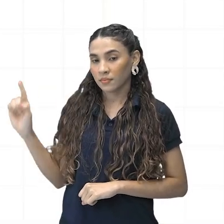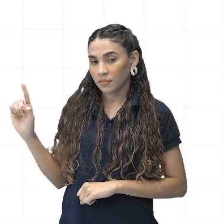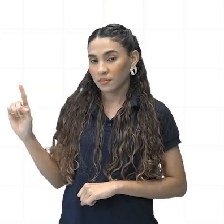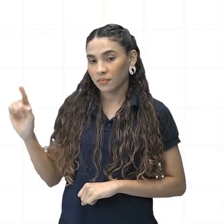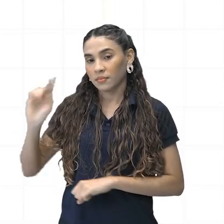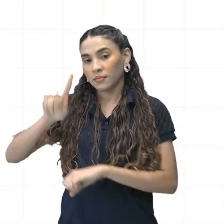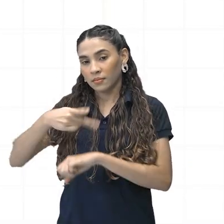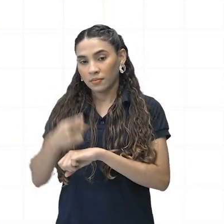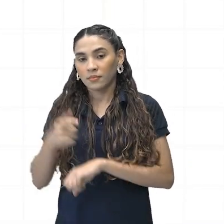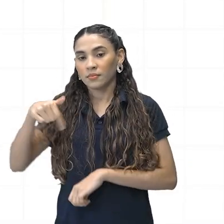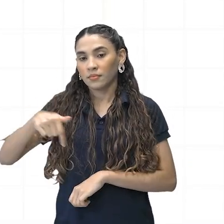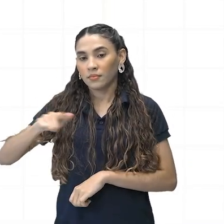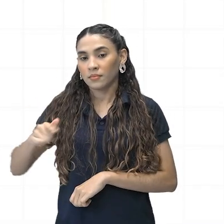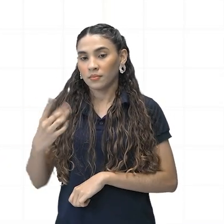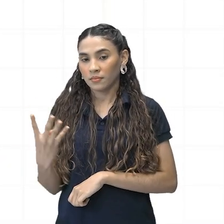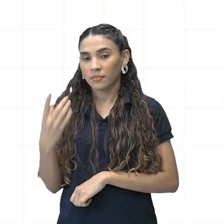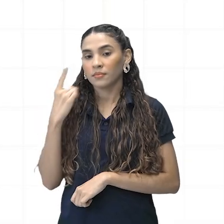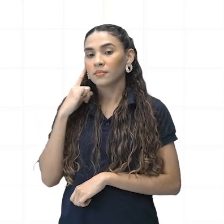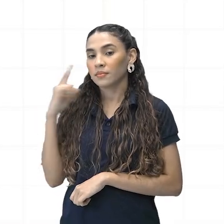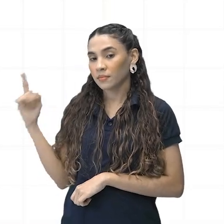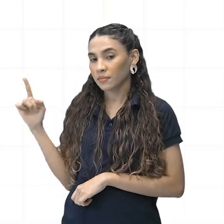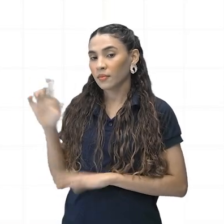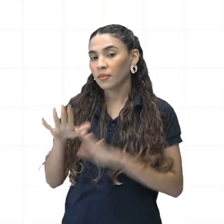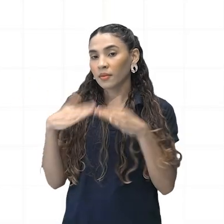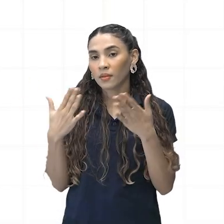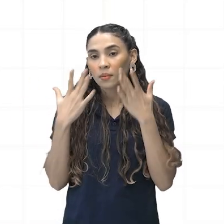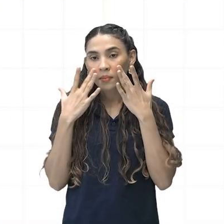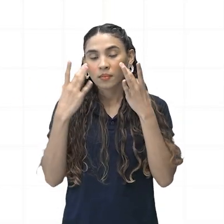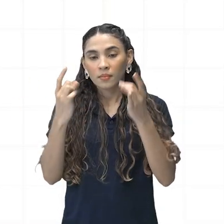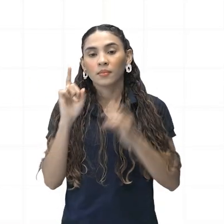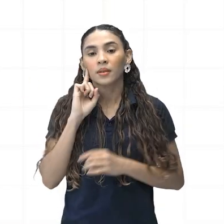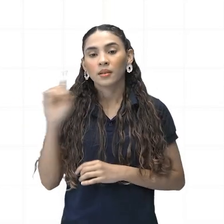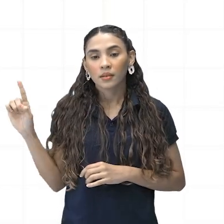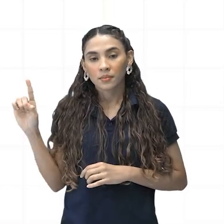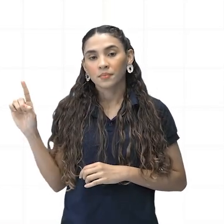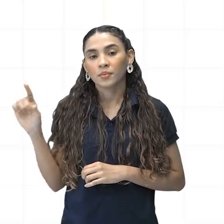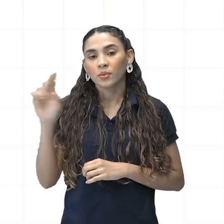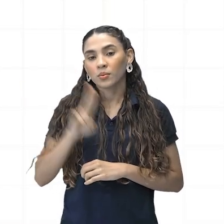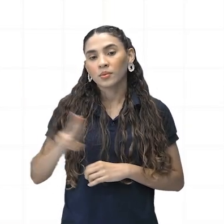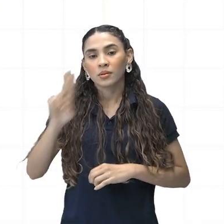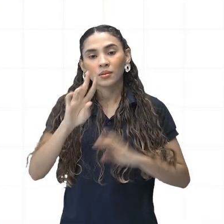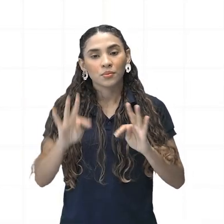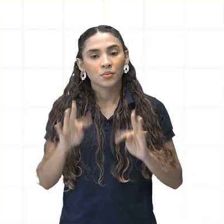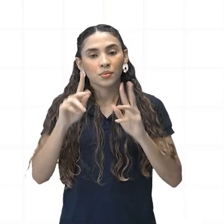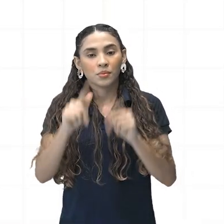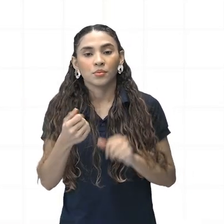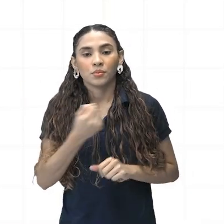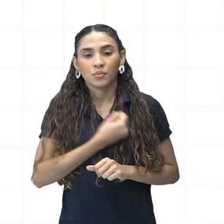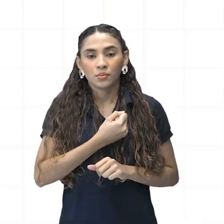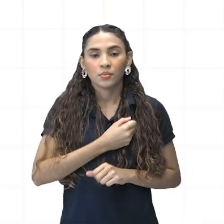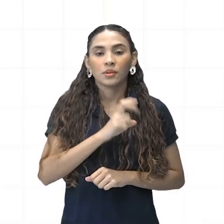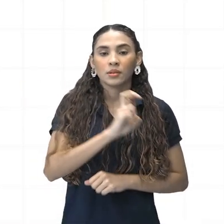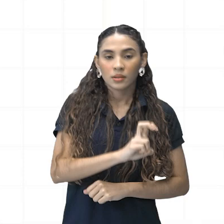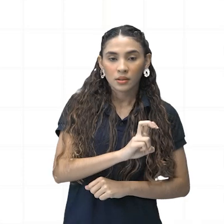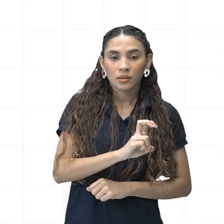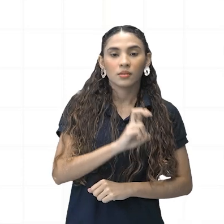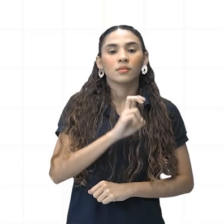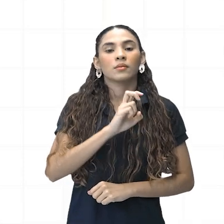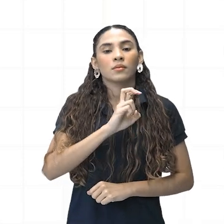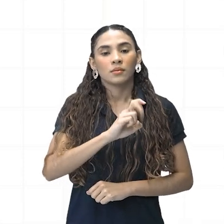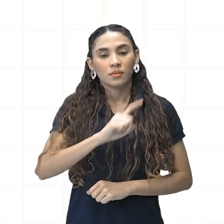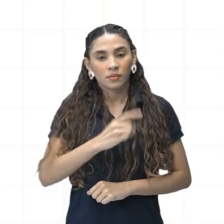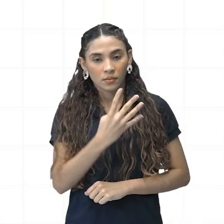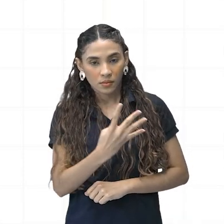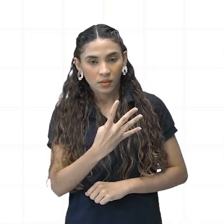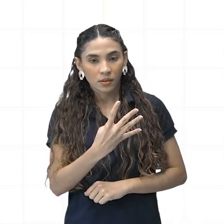o 7,4. Então, observe que aqui, ó, eu estou usando todos os valores. O 5,